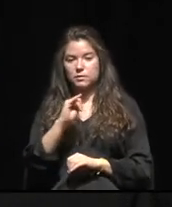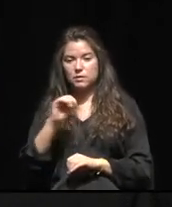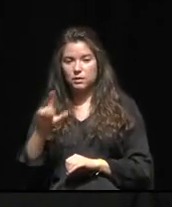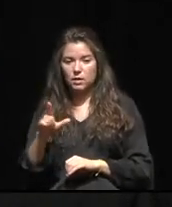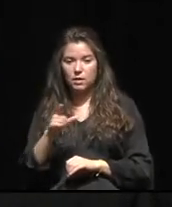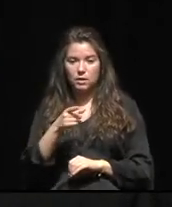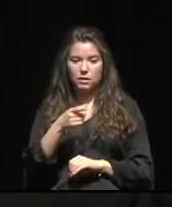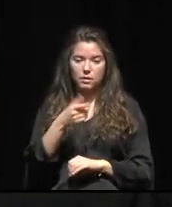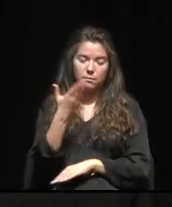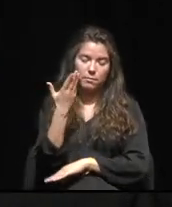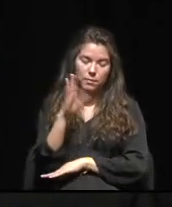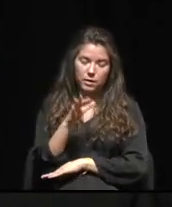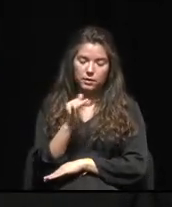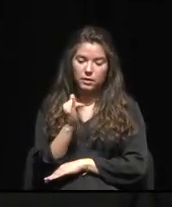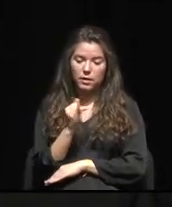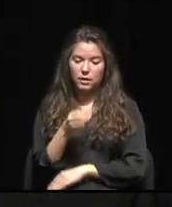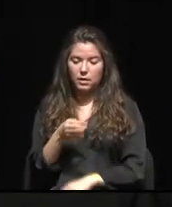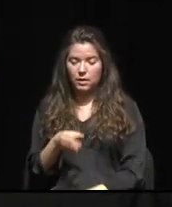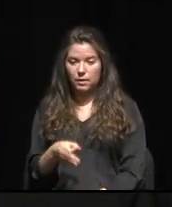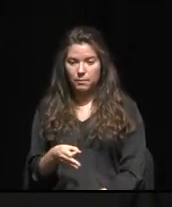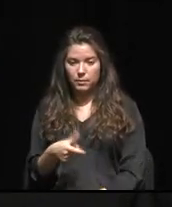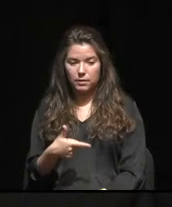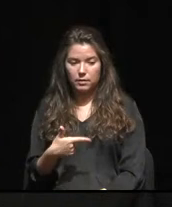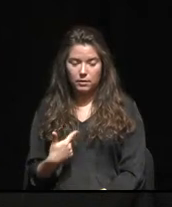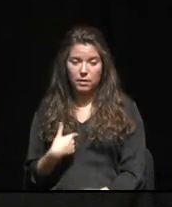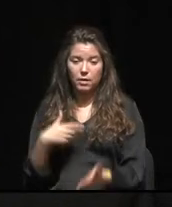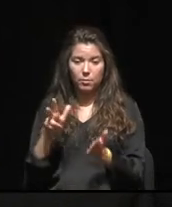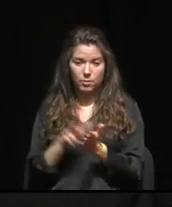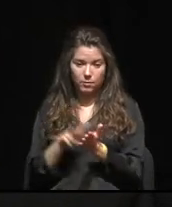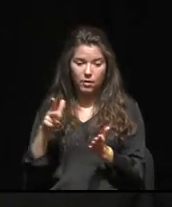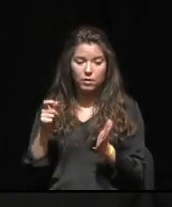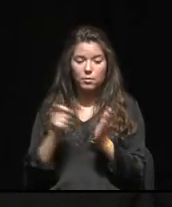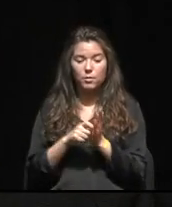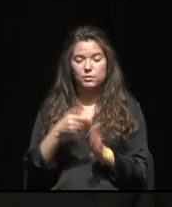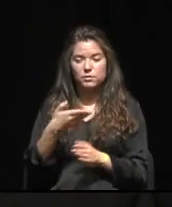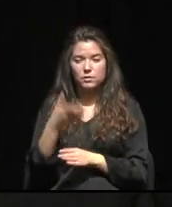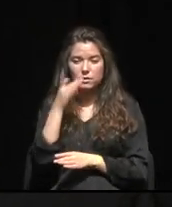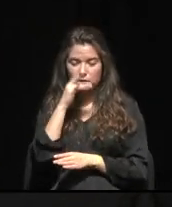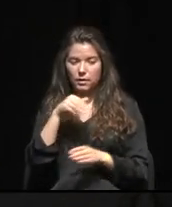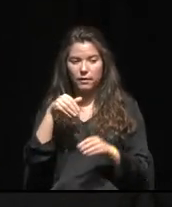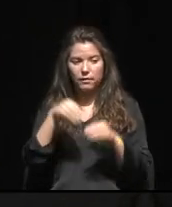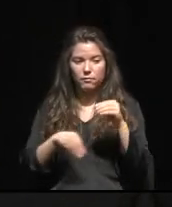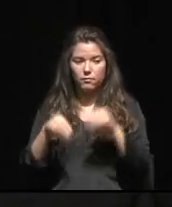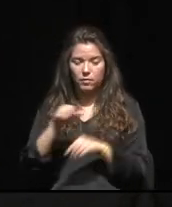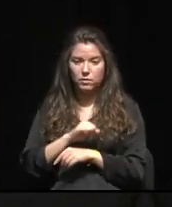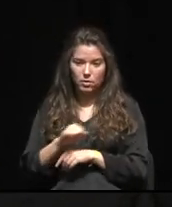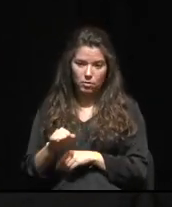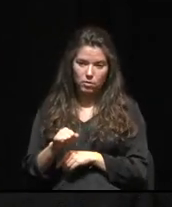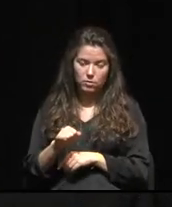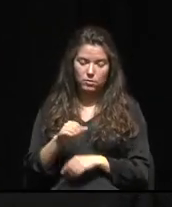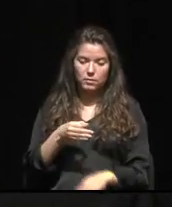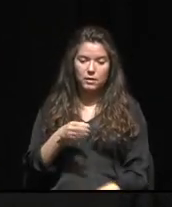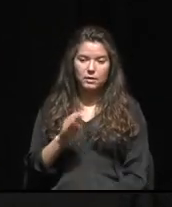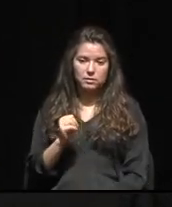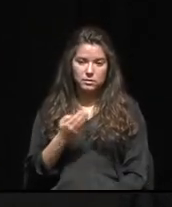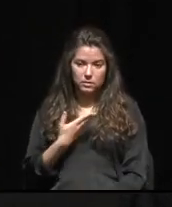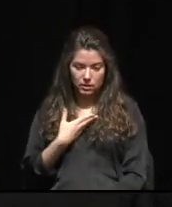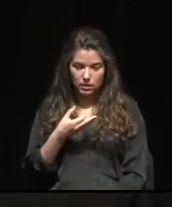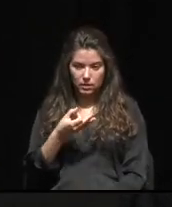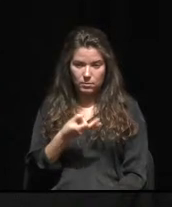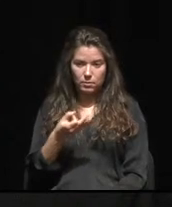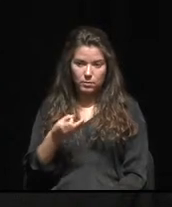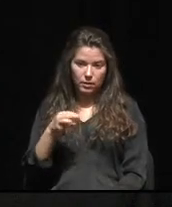e mpt foi aprovado ponto quem Vota contra PSD PPM